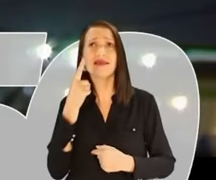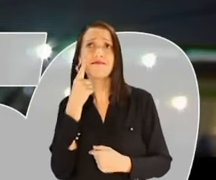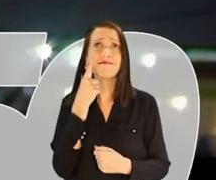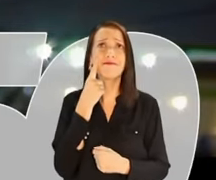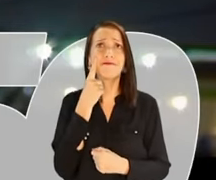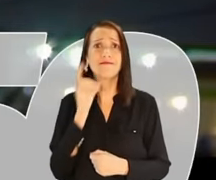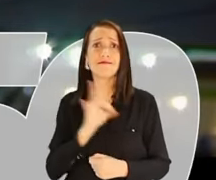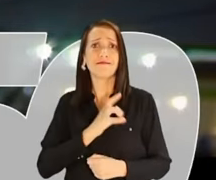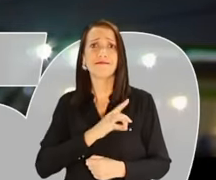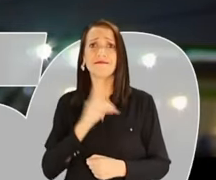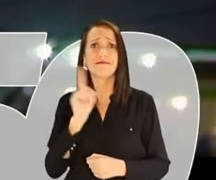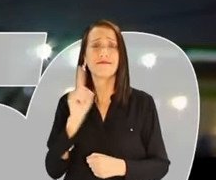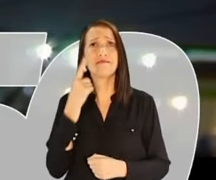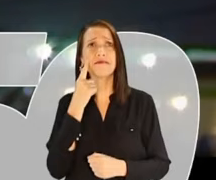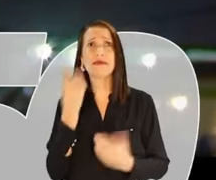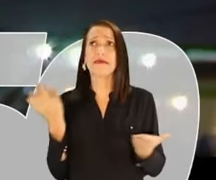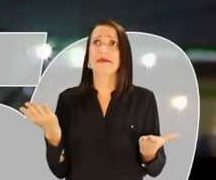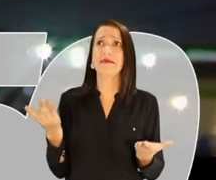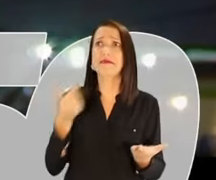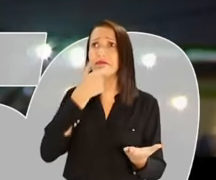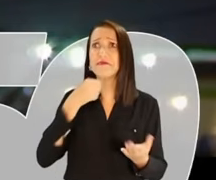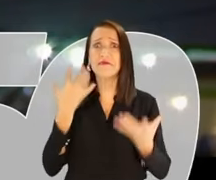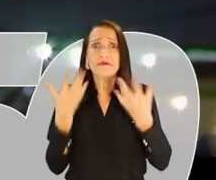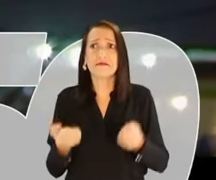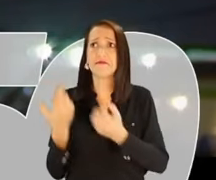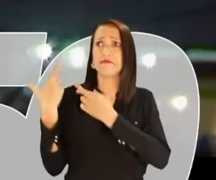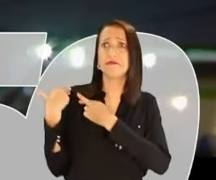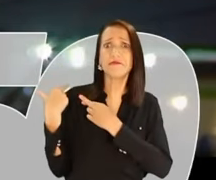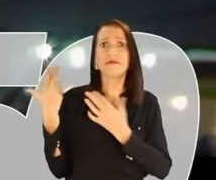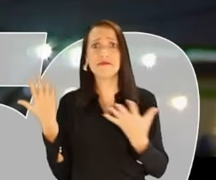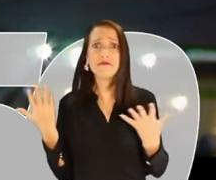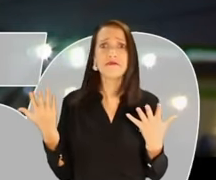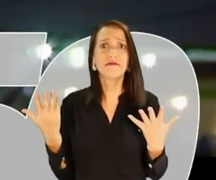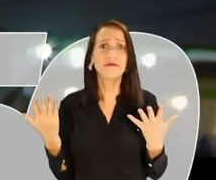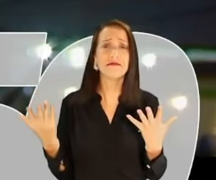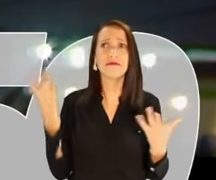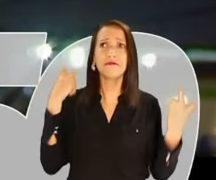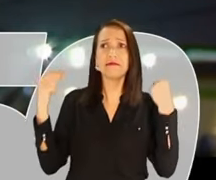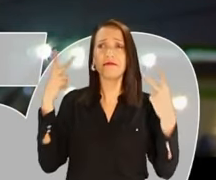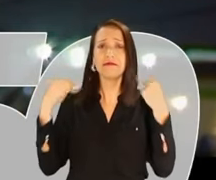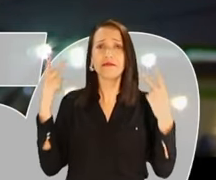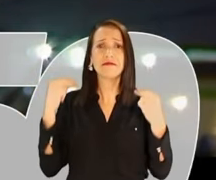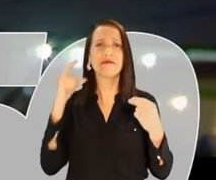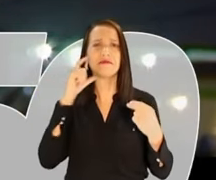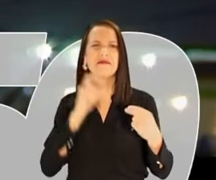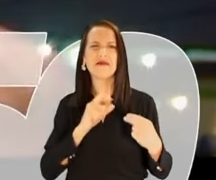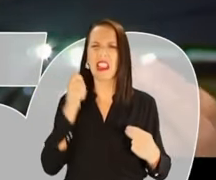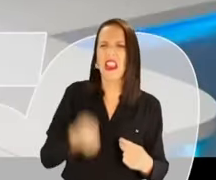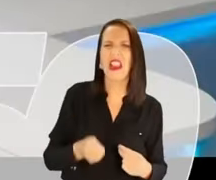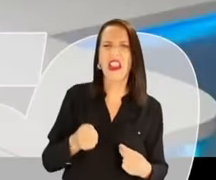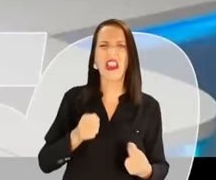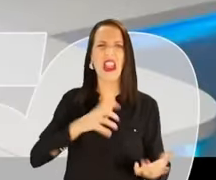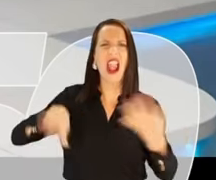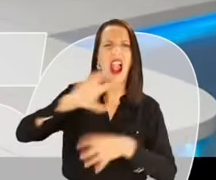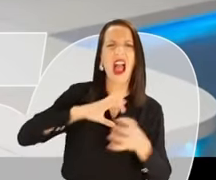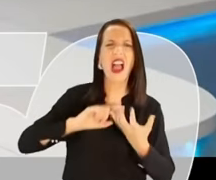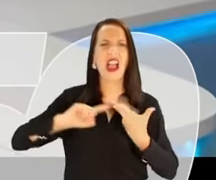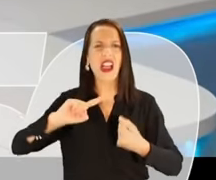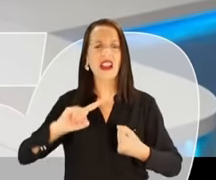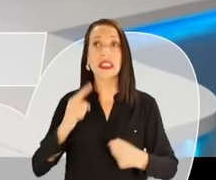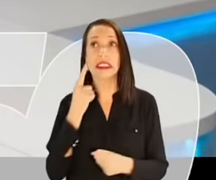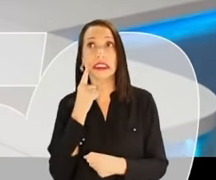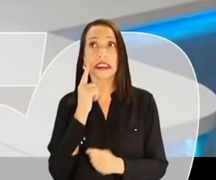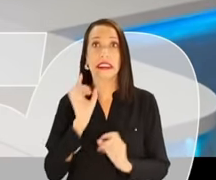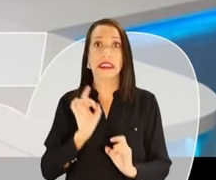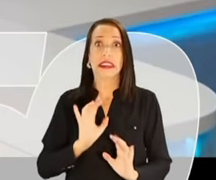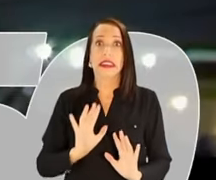não fiquem inseguros. Eu sei que muitos falam, poxa, será que o Boulos vai dar conta? Né? E ouvem do meu adversário essa coisa de radical, extremista, e as pessoas